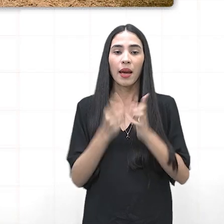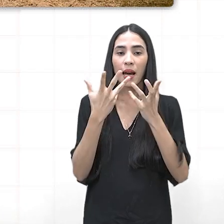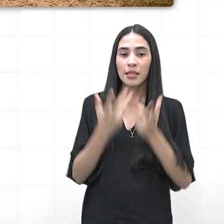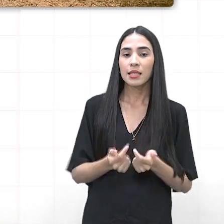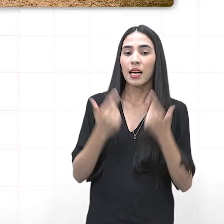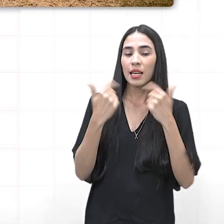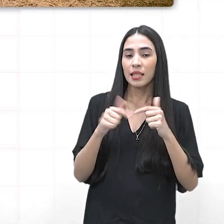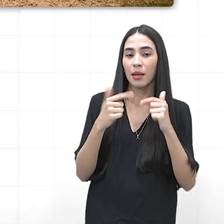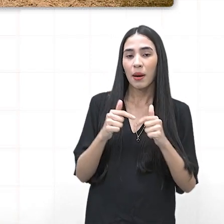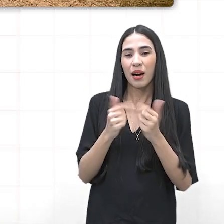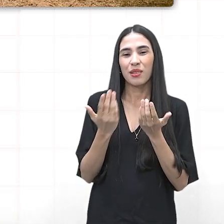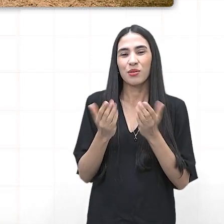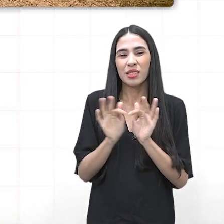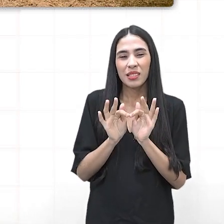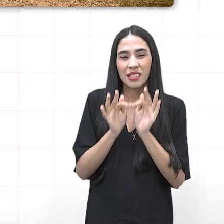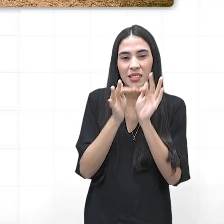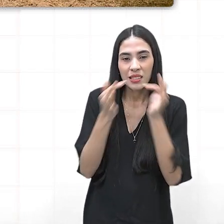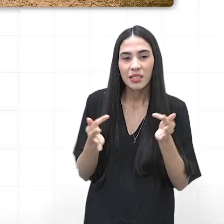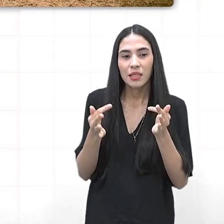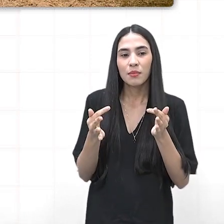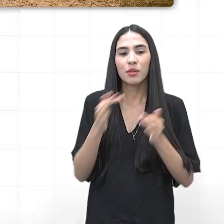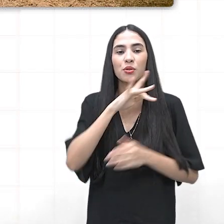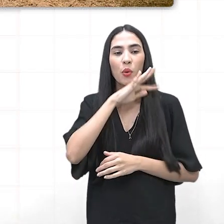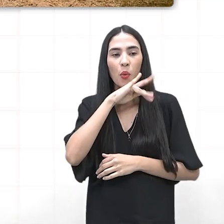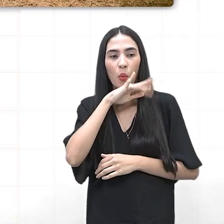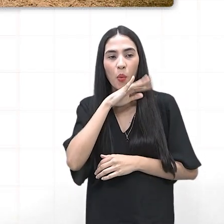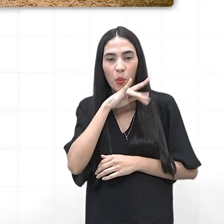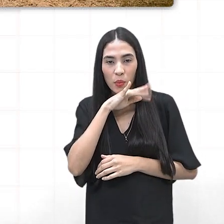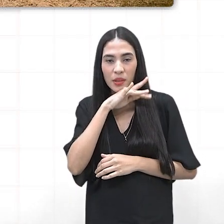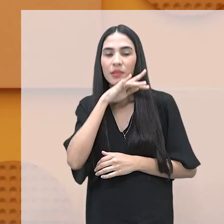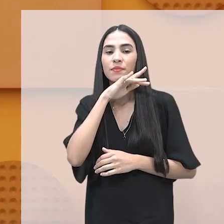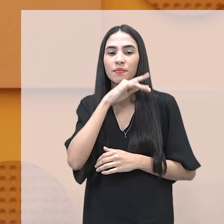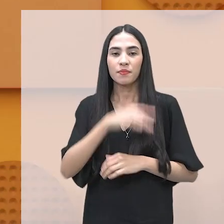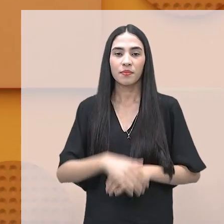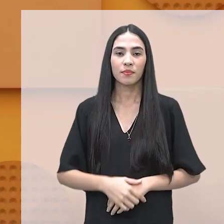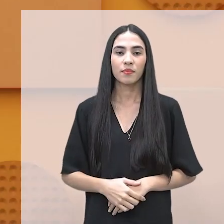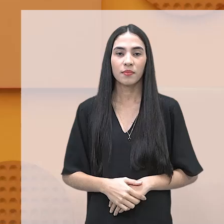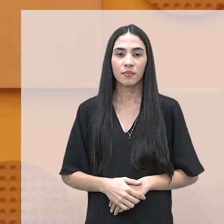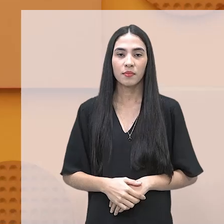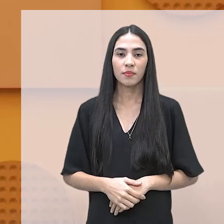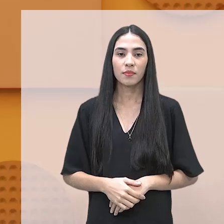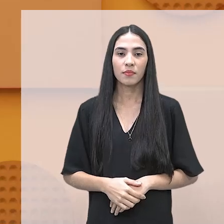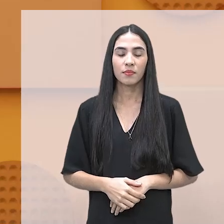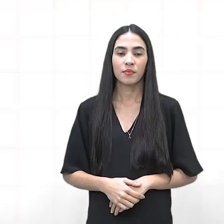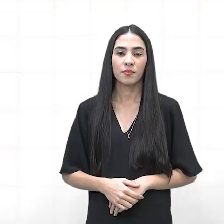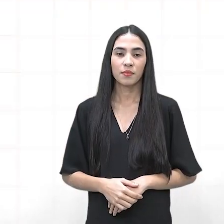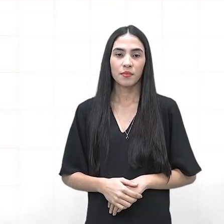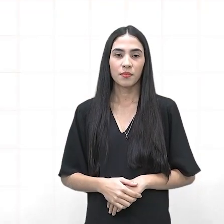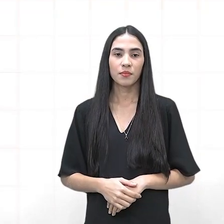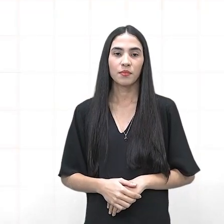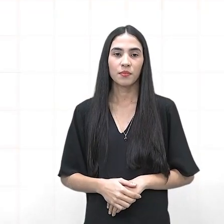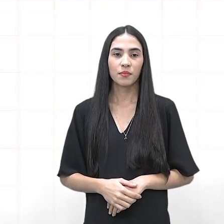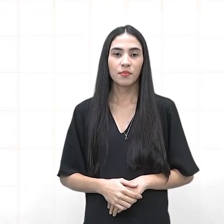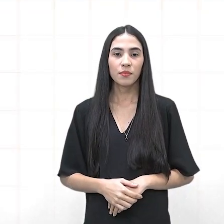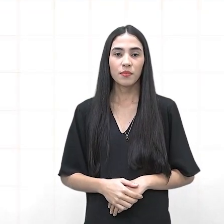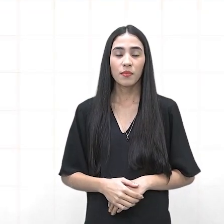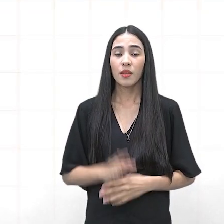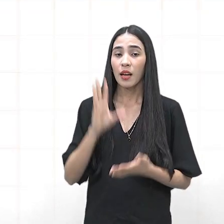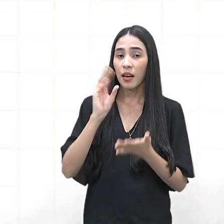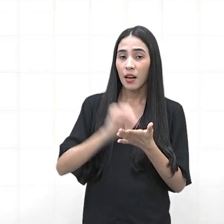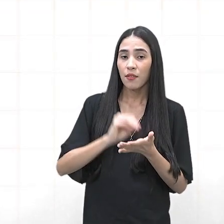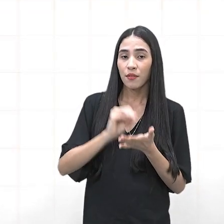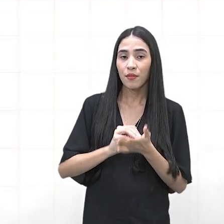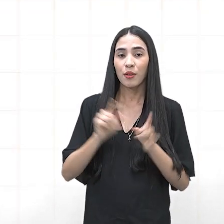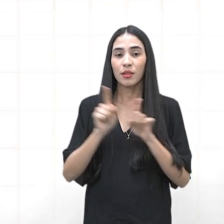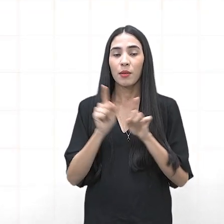trabalhos paupérrimos nas grandes cidades brasileiras. Continuando o contexto, vamos lá, galera. A falta de